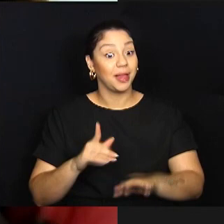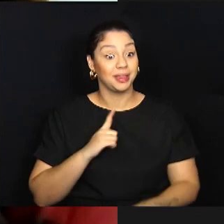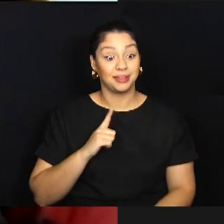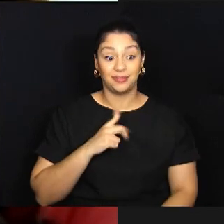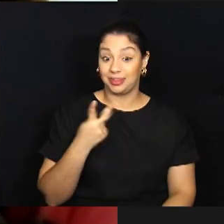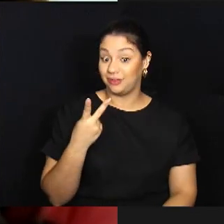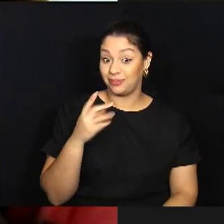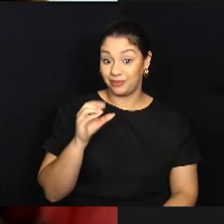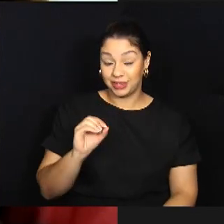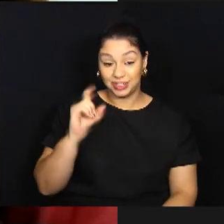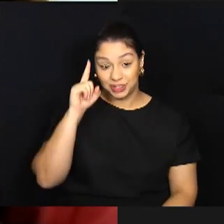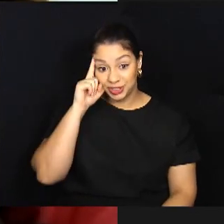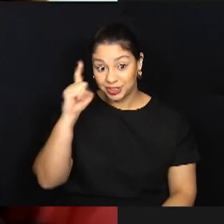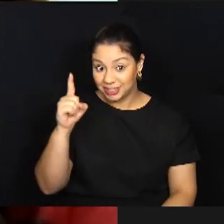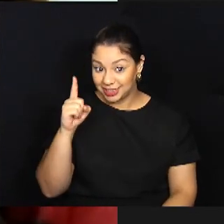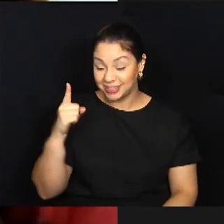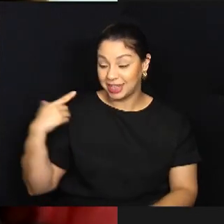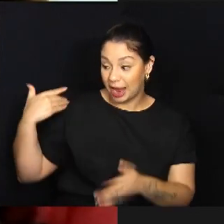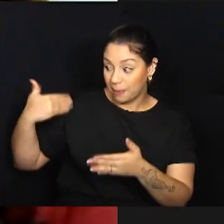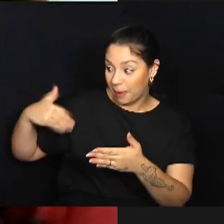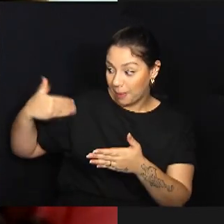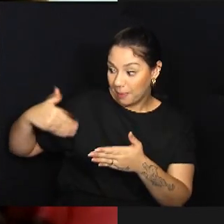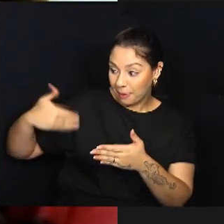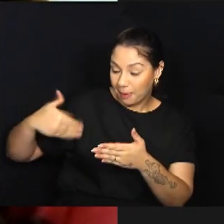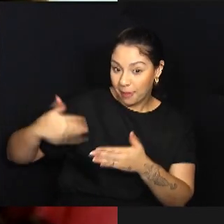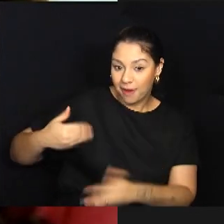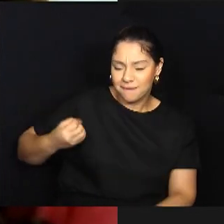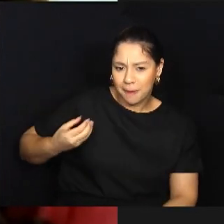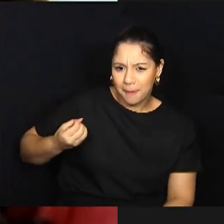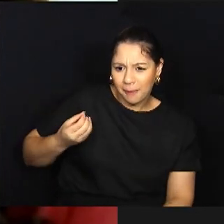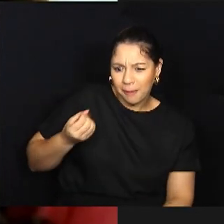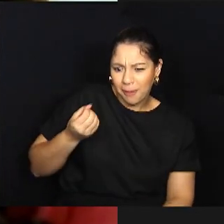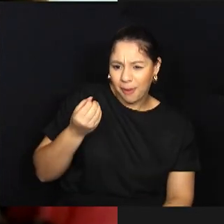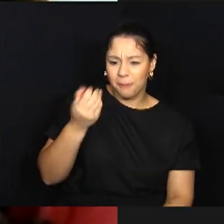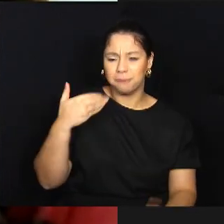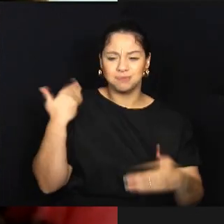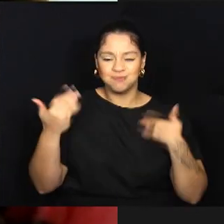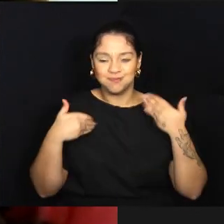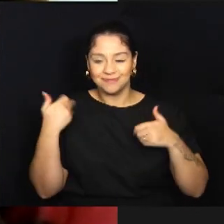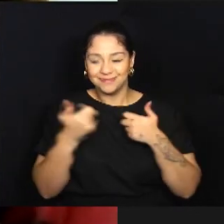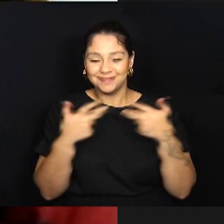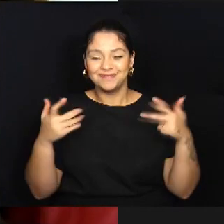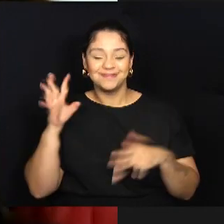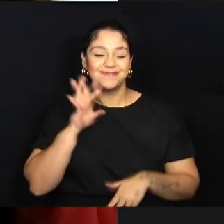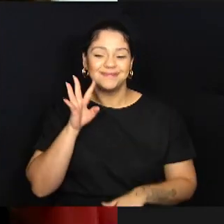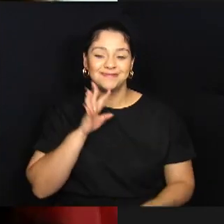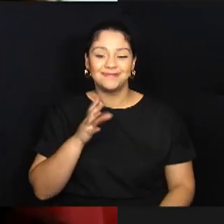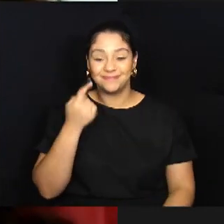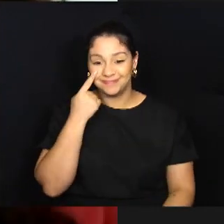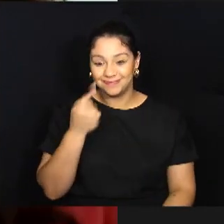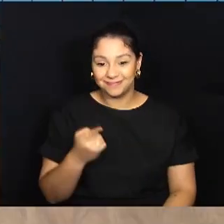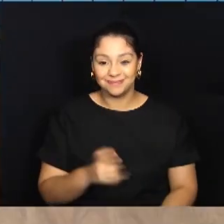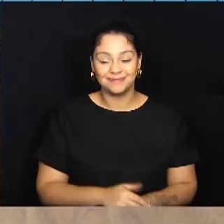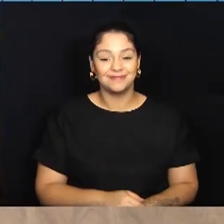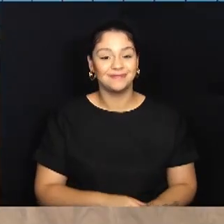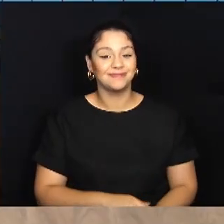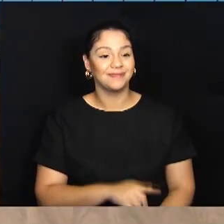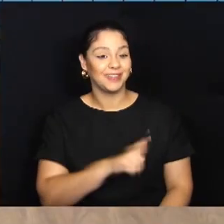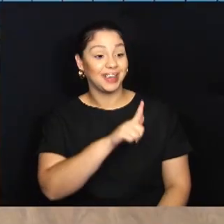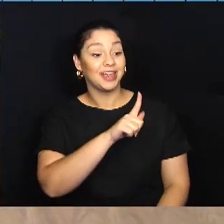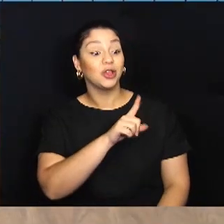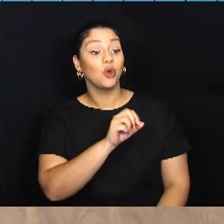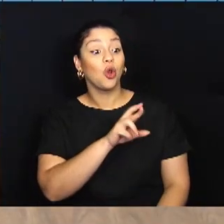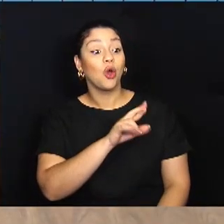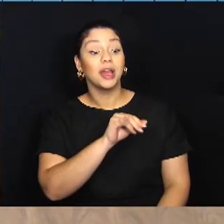dias de uma vida intensa, de viagem, de muita coisa bacana que a gente viu. Glória, e essa mudança?